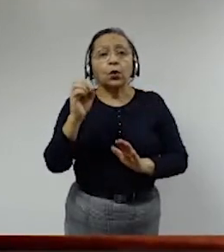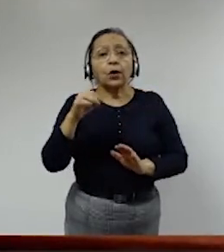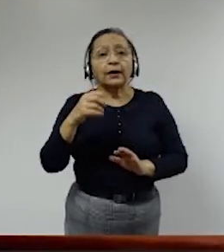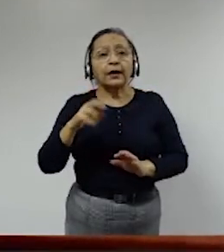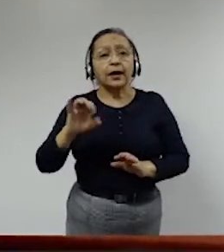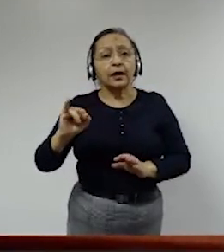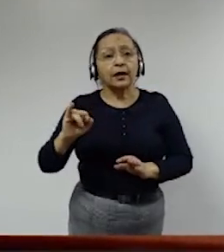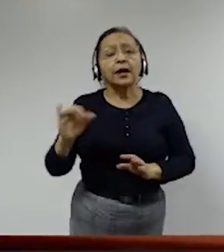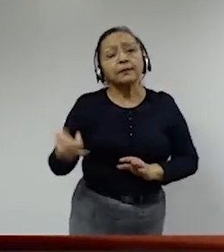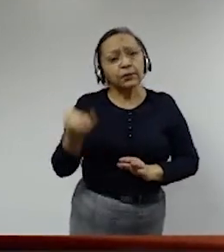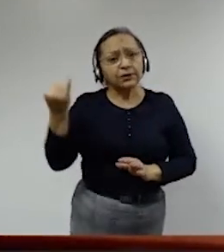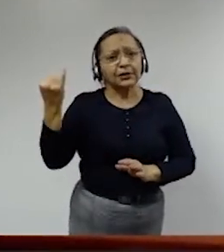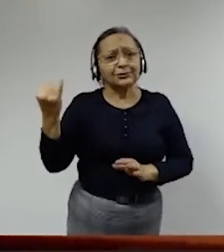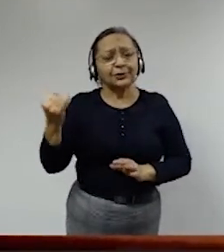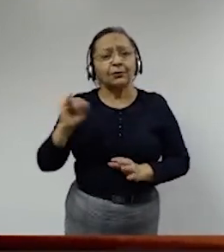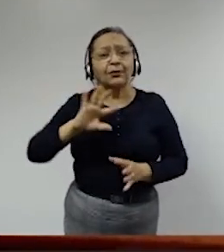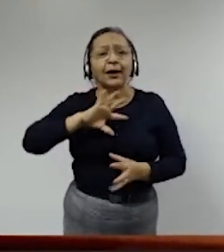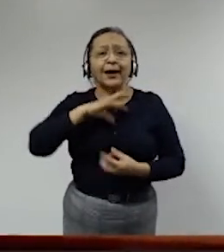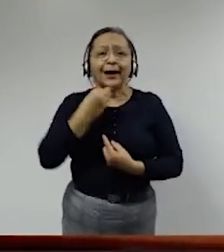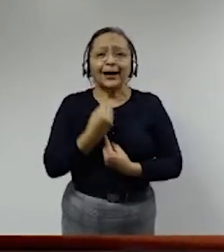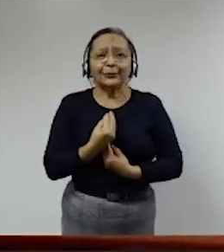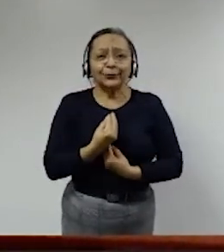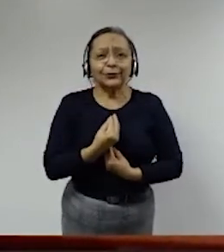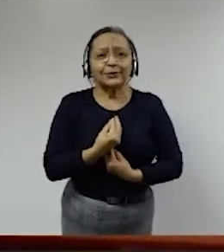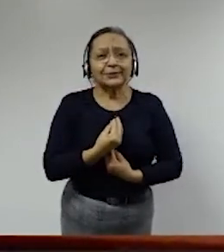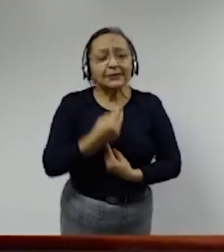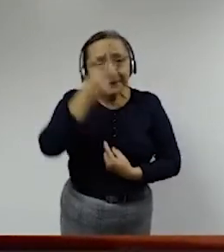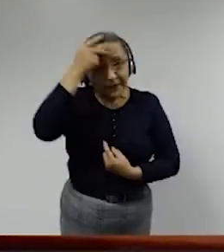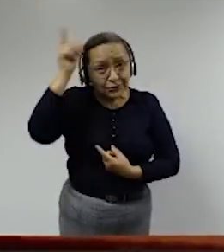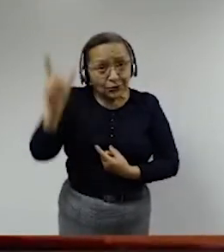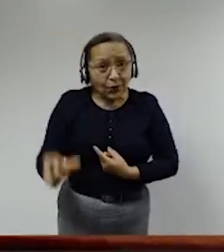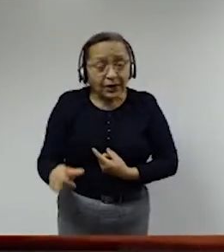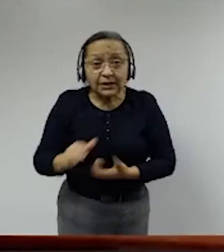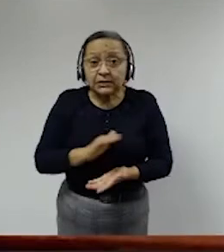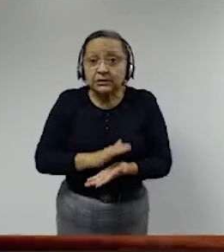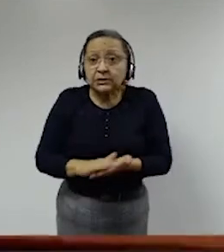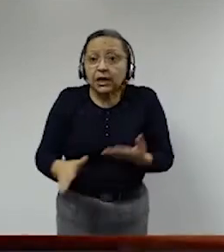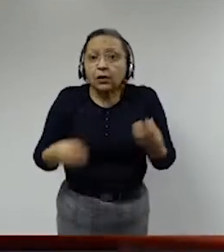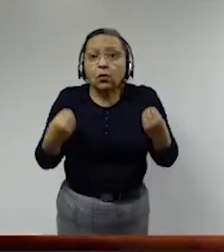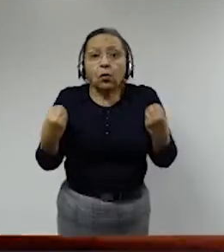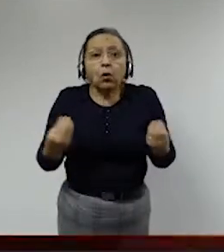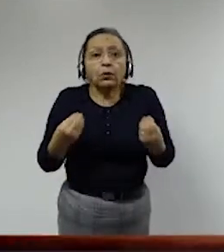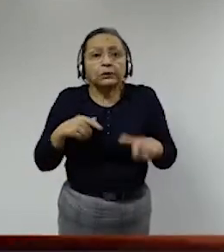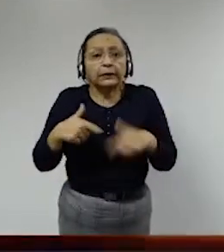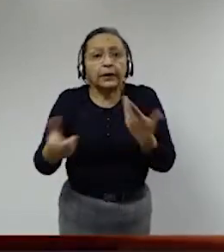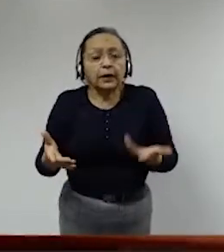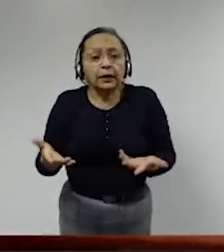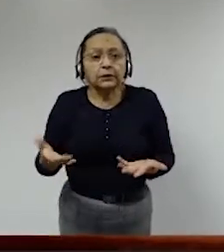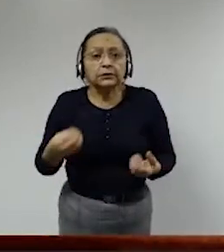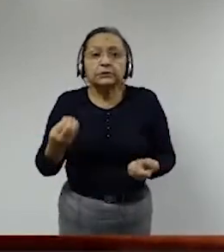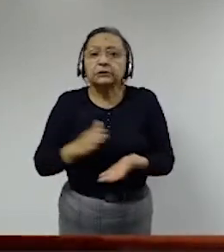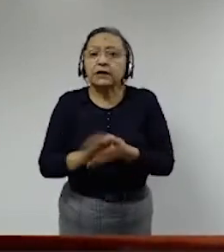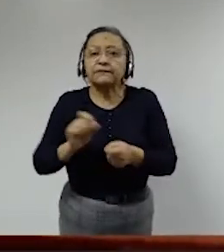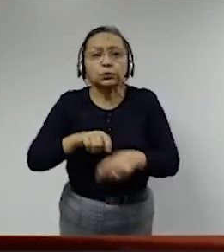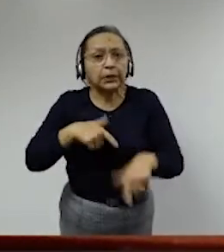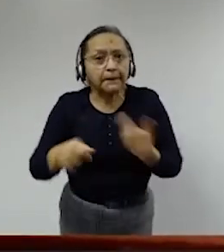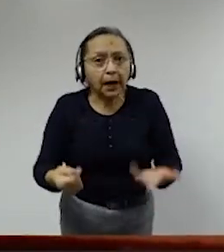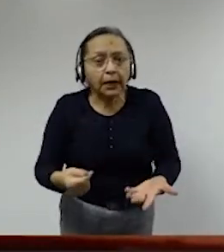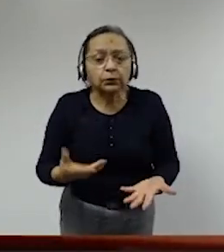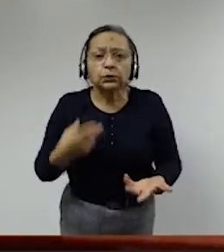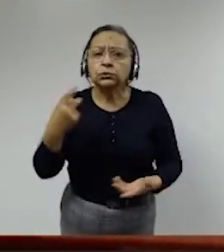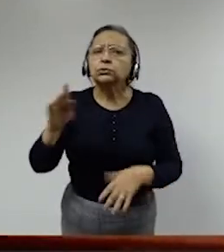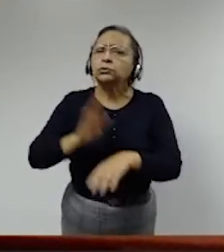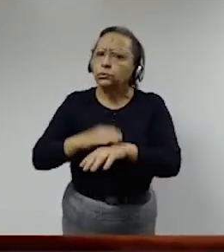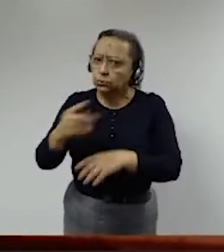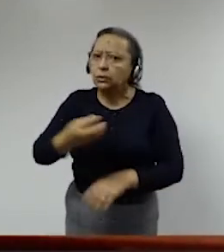atores sem condição de, né, fazer frente à sua vida, enfim, são